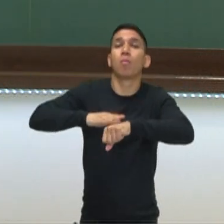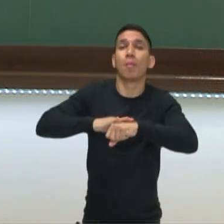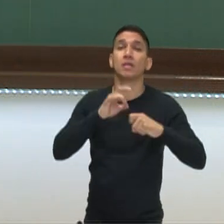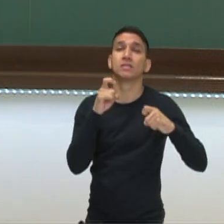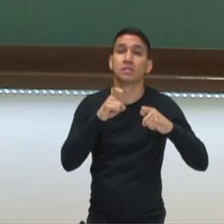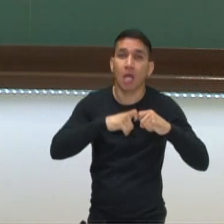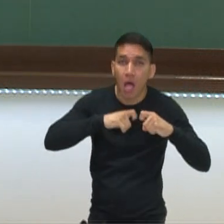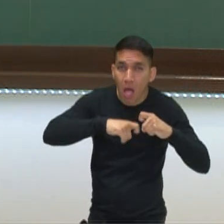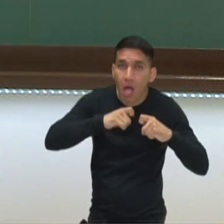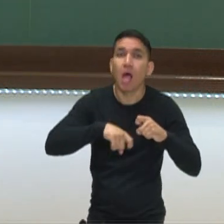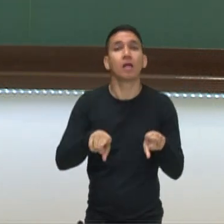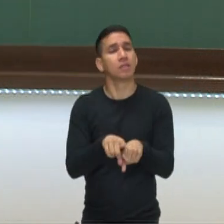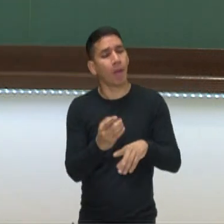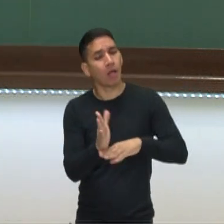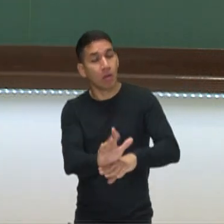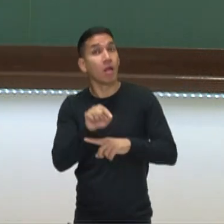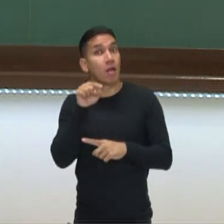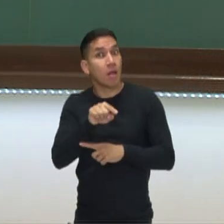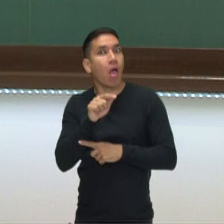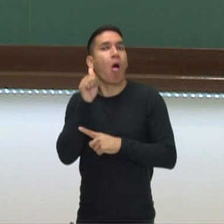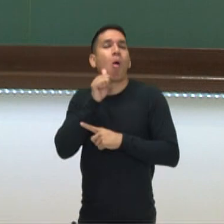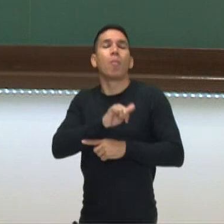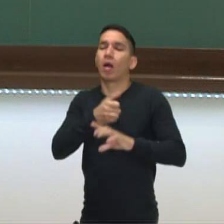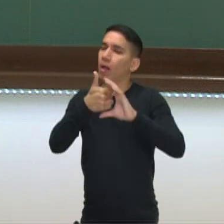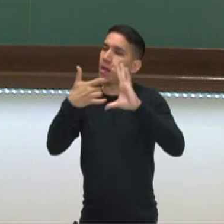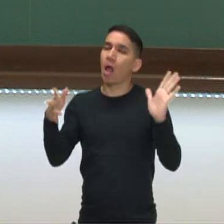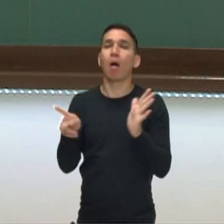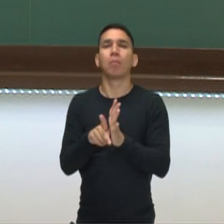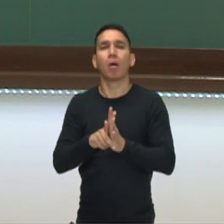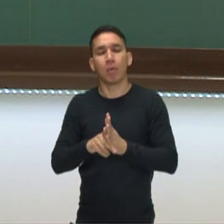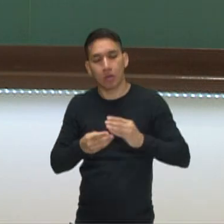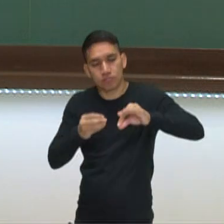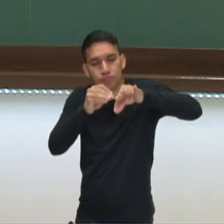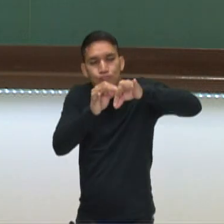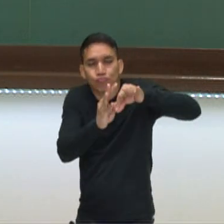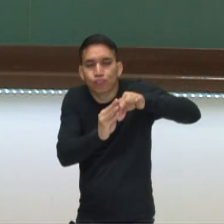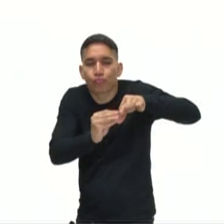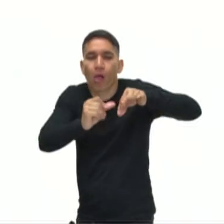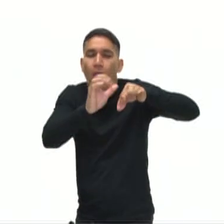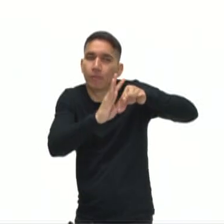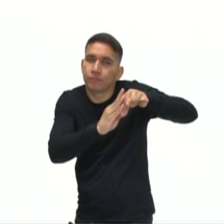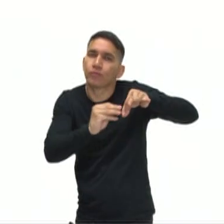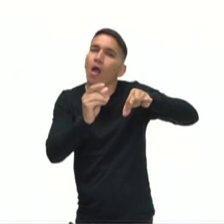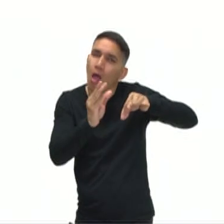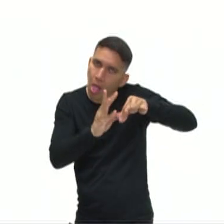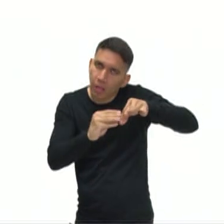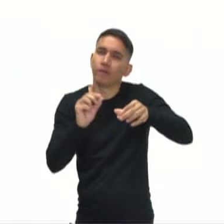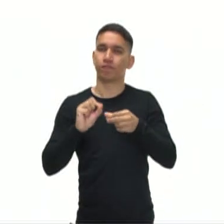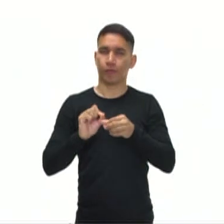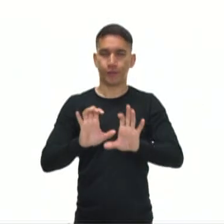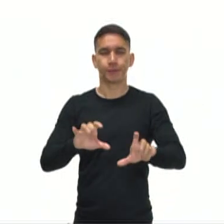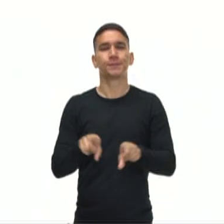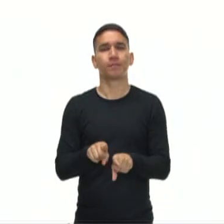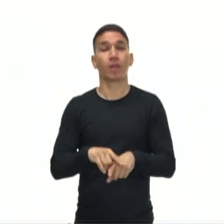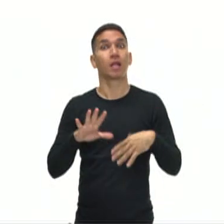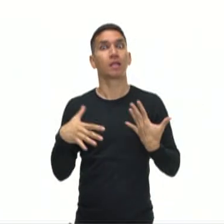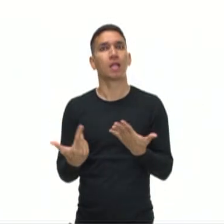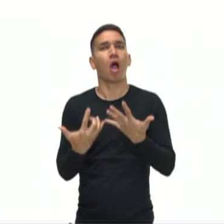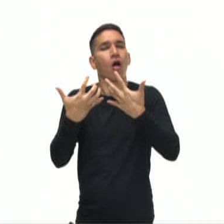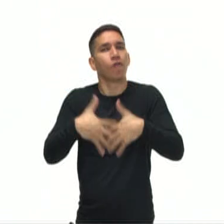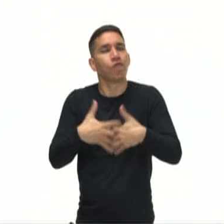as mulheres também têm essa característica de produção de muco. As funções, então, da vagina